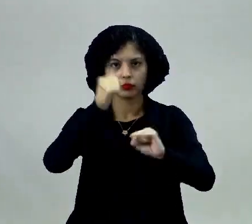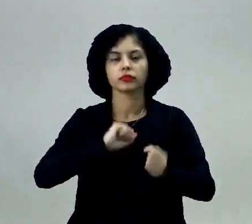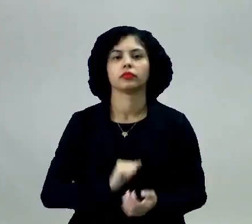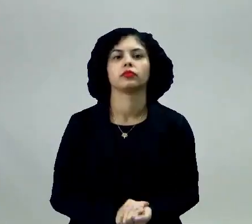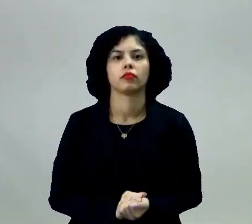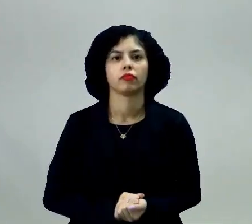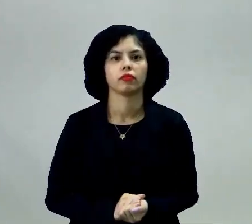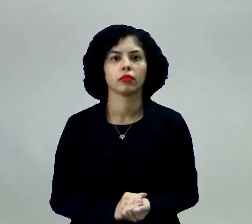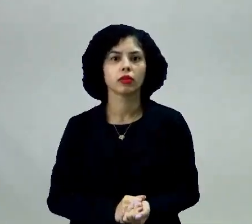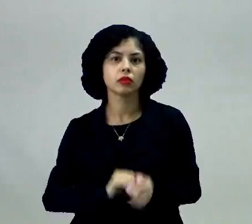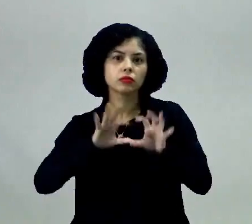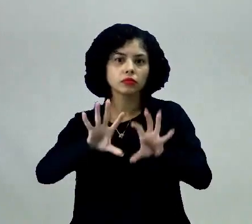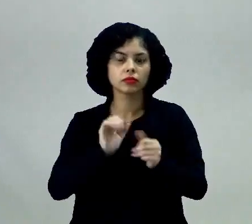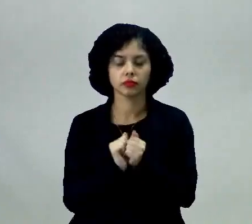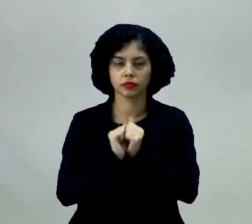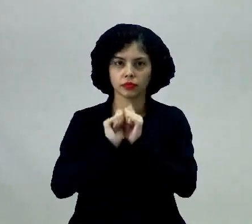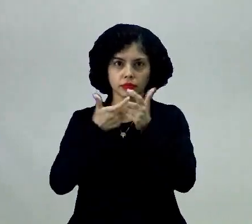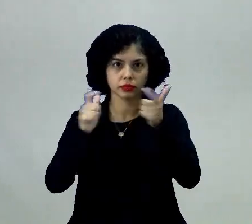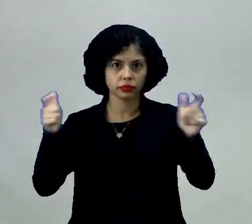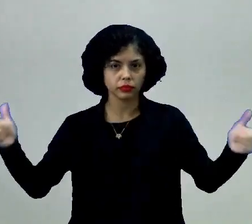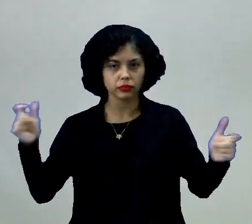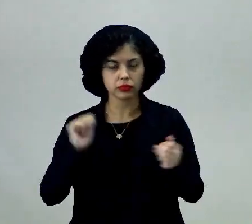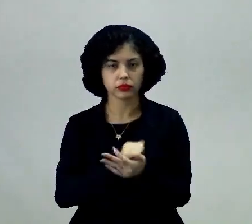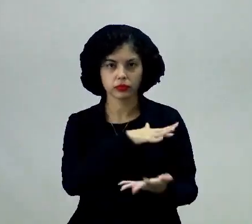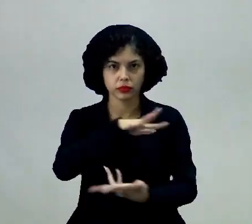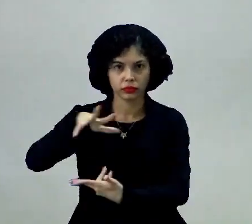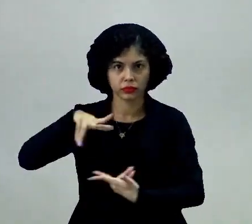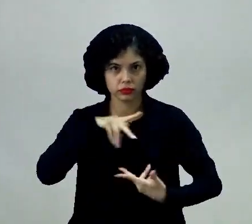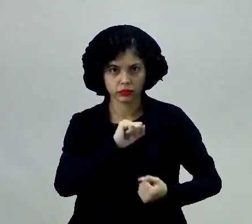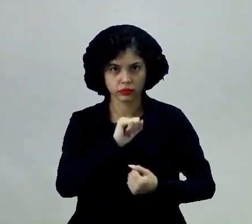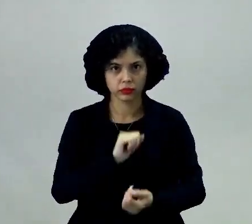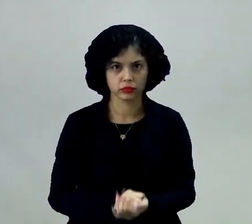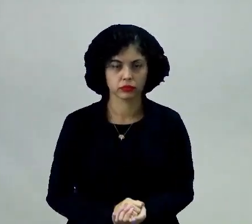indústrias, né, e isso se expandiu pelo mundo